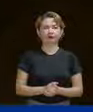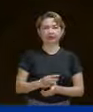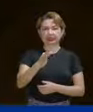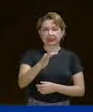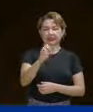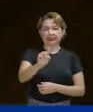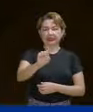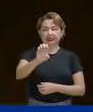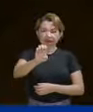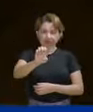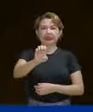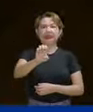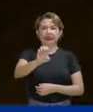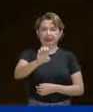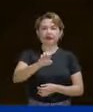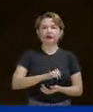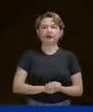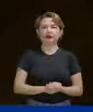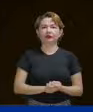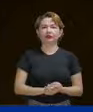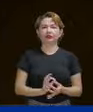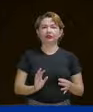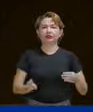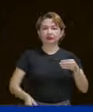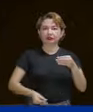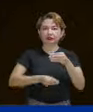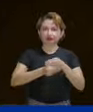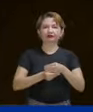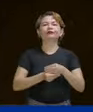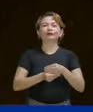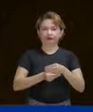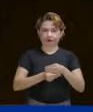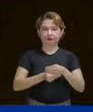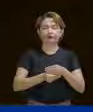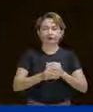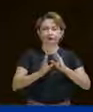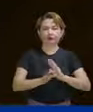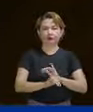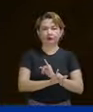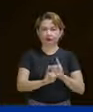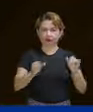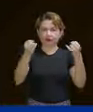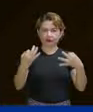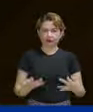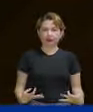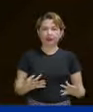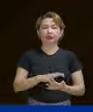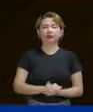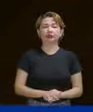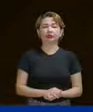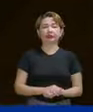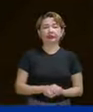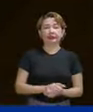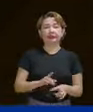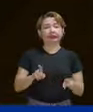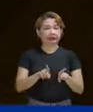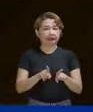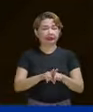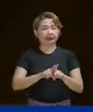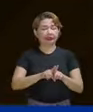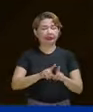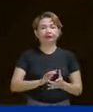Tribunal Superior Eleitoral que coaduna o entendimento ora externado. E, para além disso,